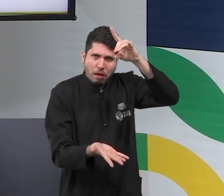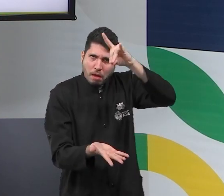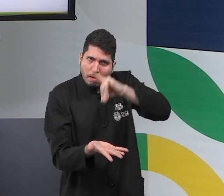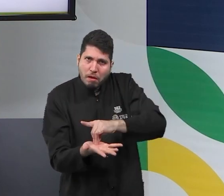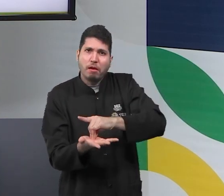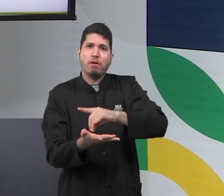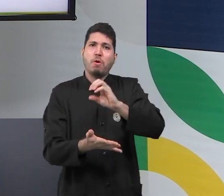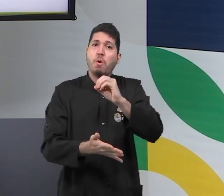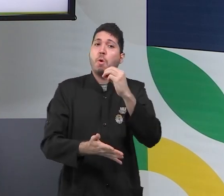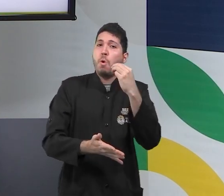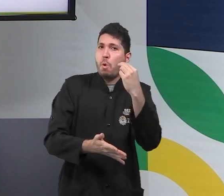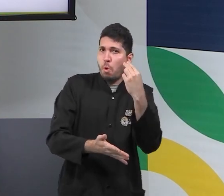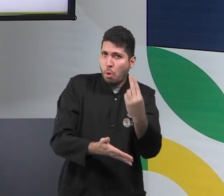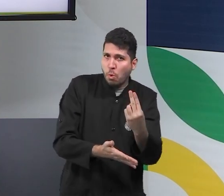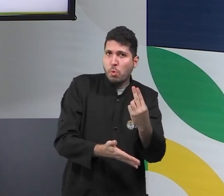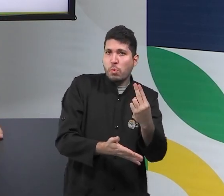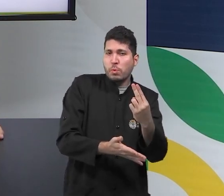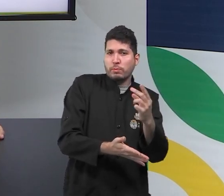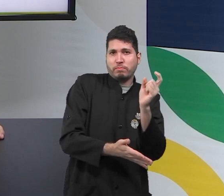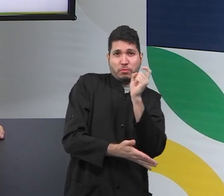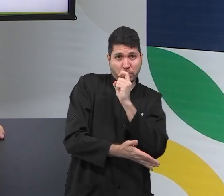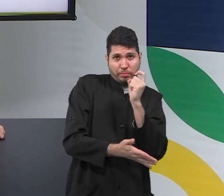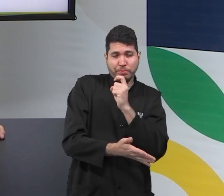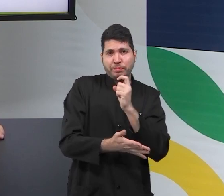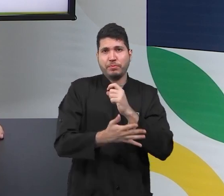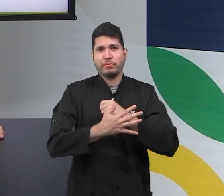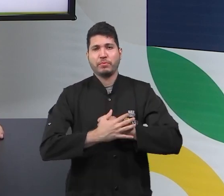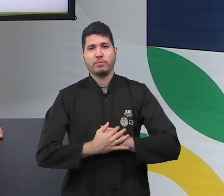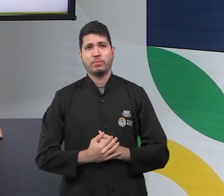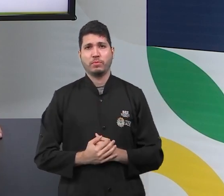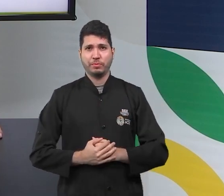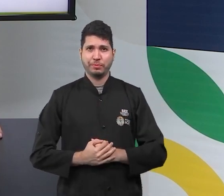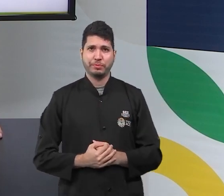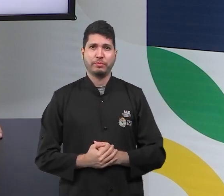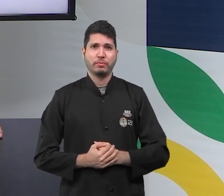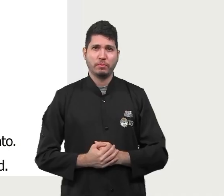falsa. A continuação, slide na tela.